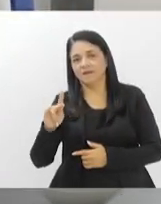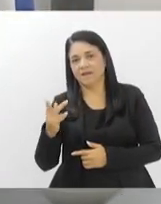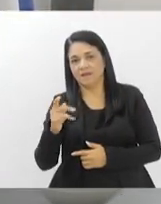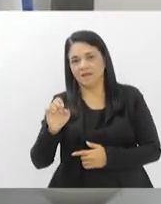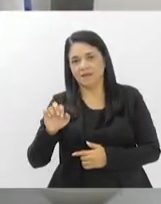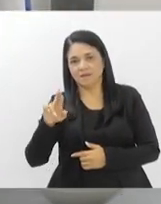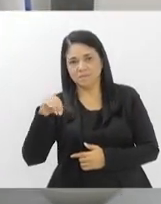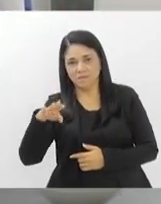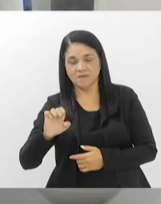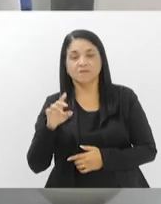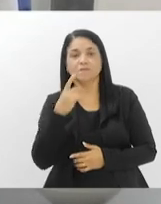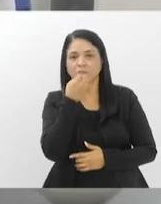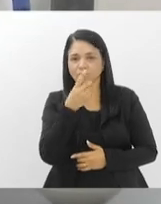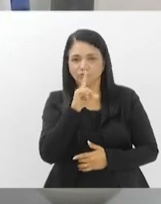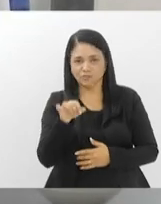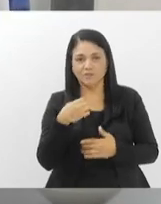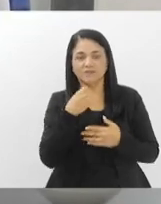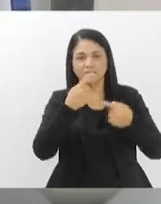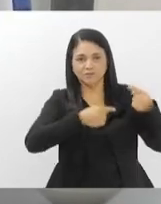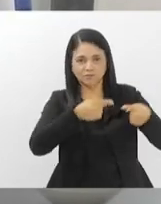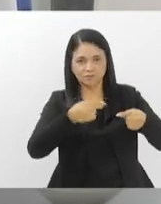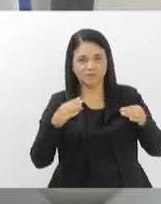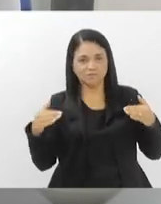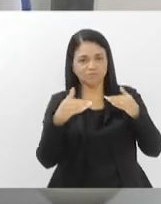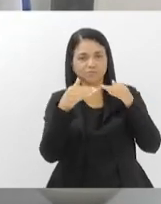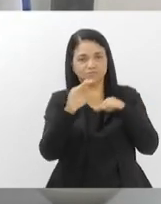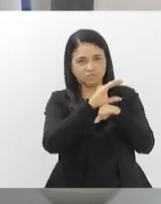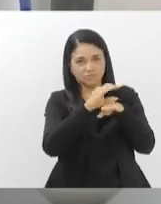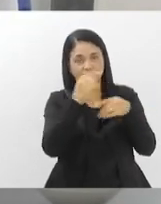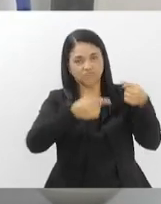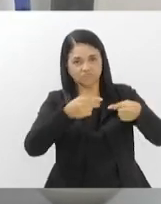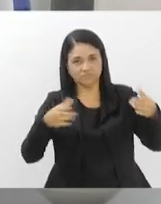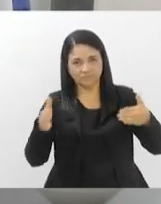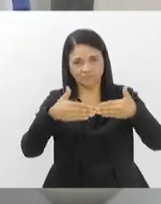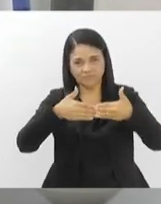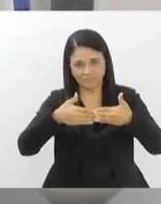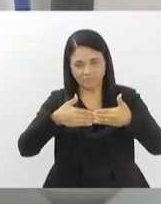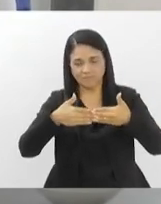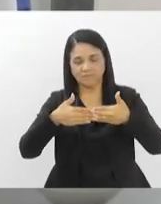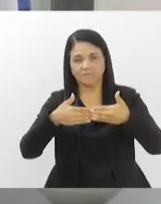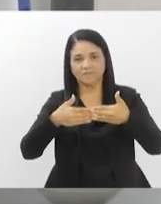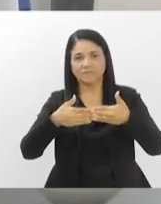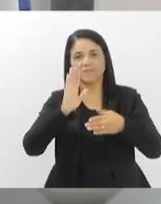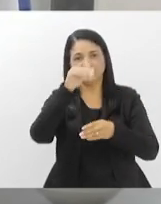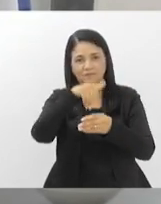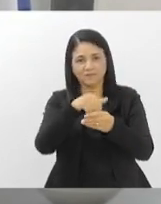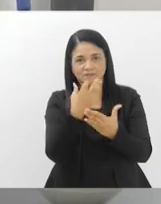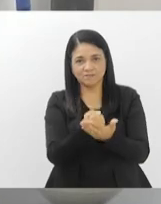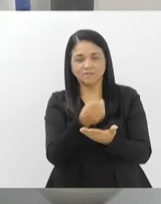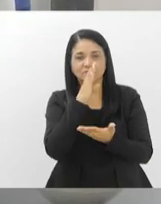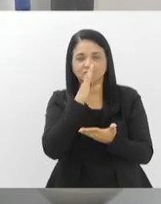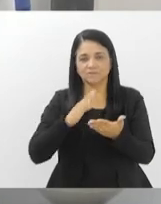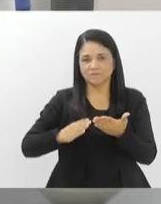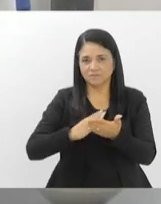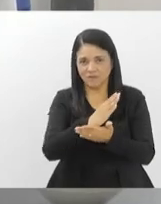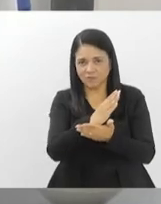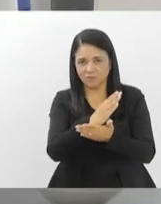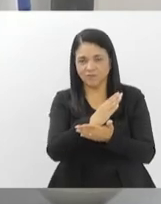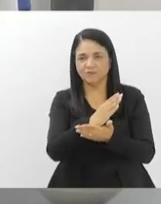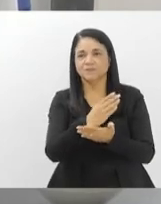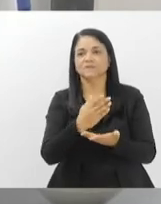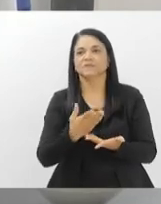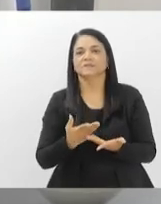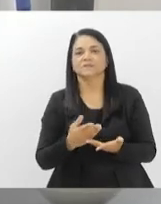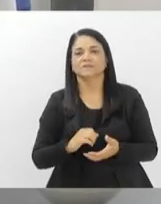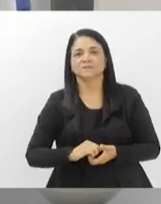constitucionalidade. Em discussão. Não havendo quem queira discutir, encerrada a discussão. Em votação, senhores que aprovam, permaneçam como estão,